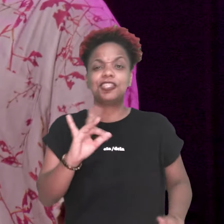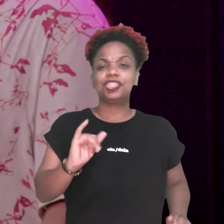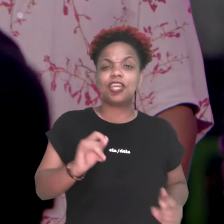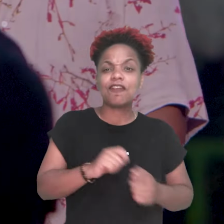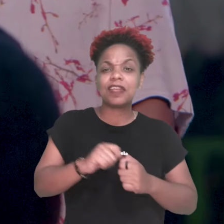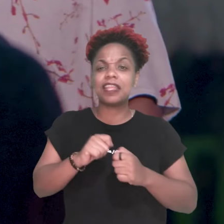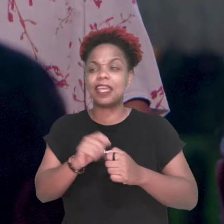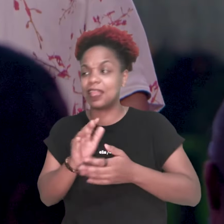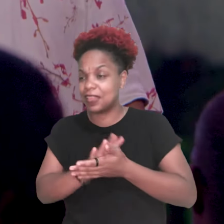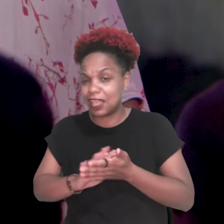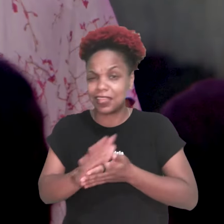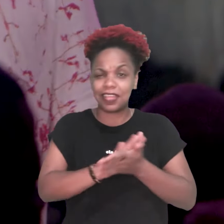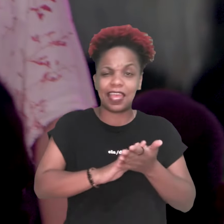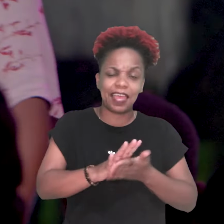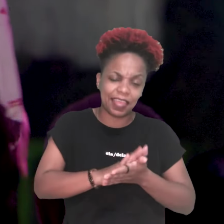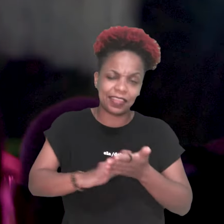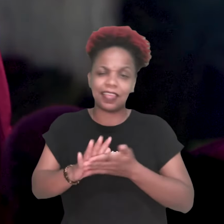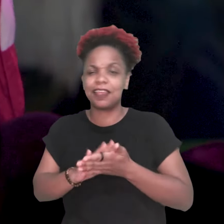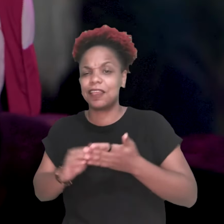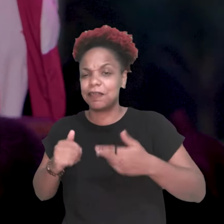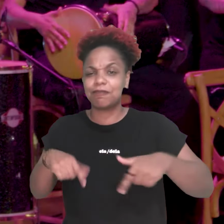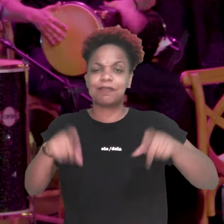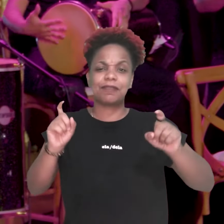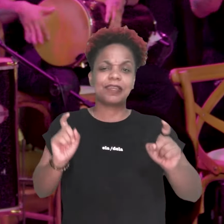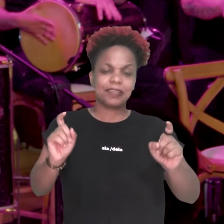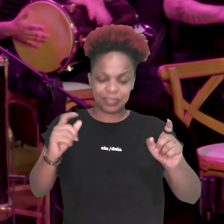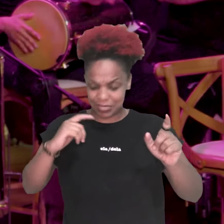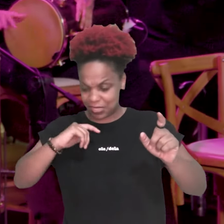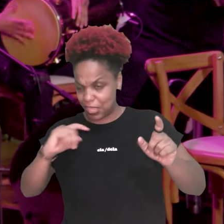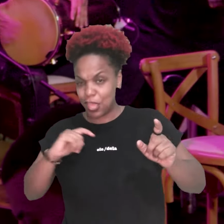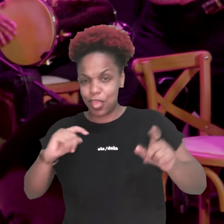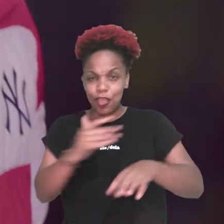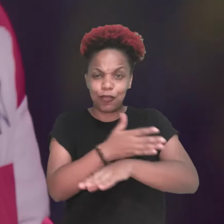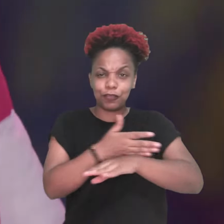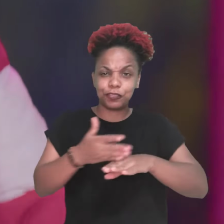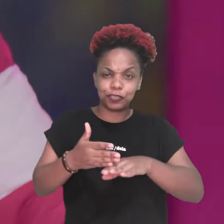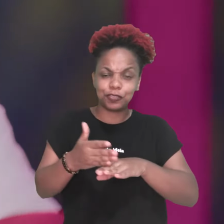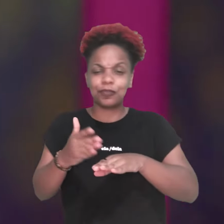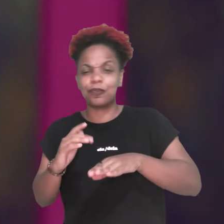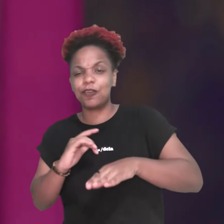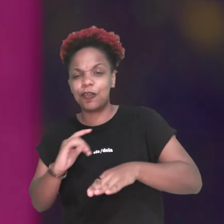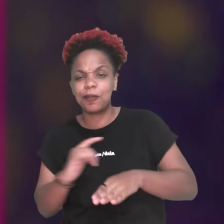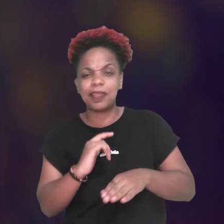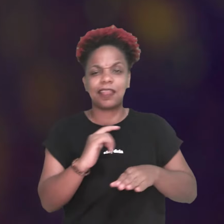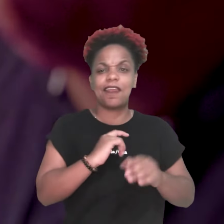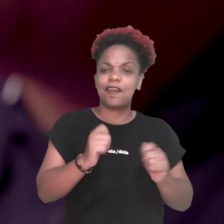não fazer nada. De pé pro ar, de pé pro ar, não se acostuma.